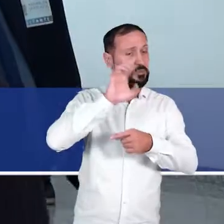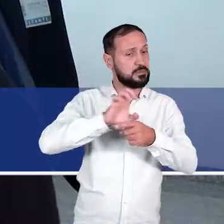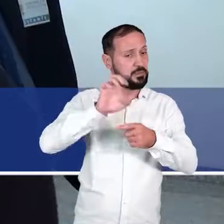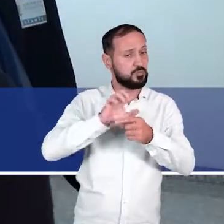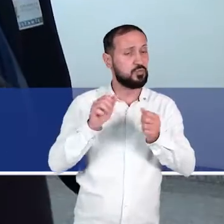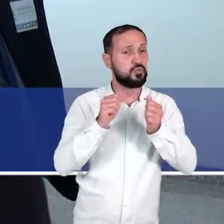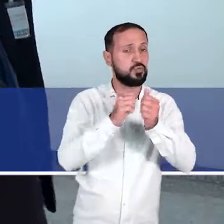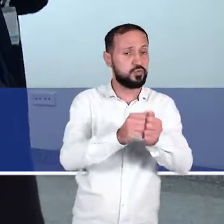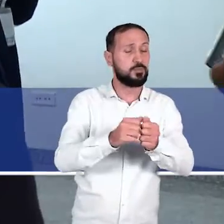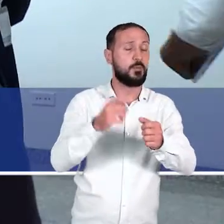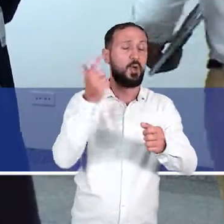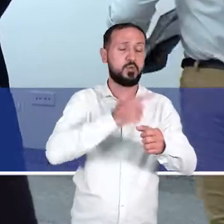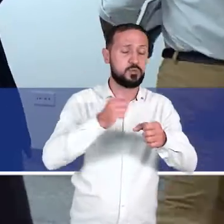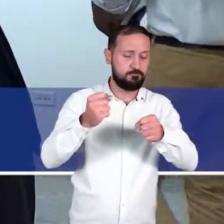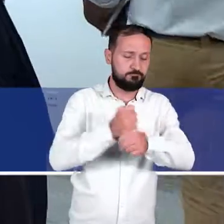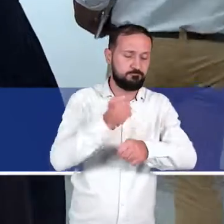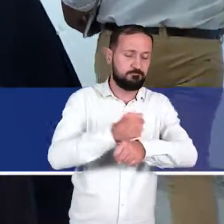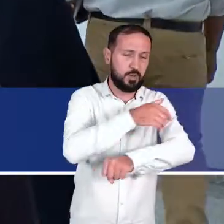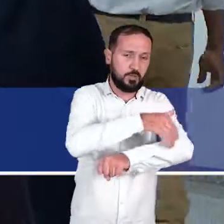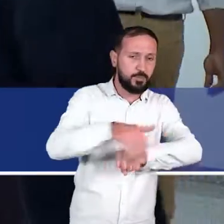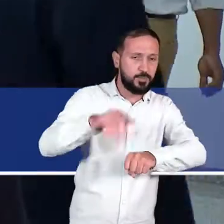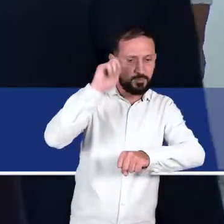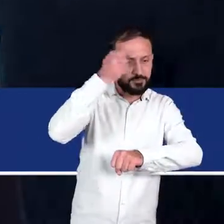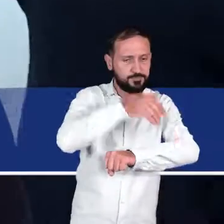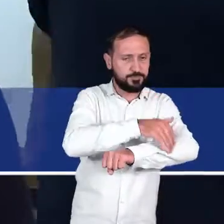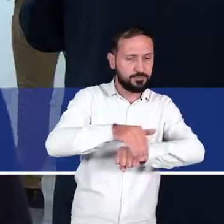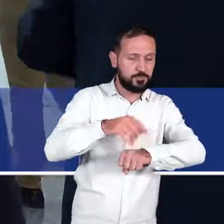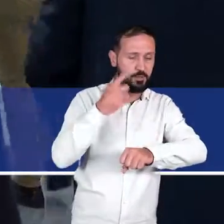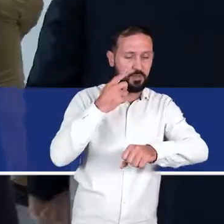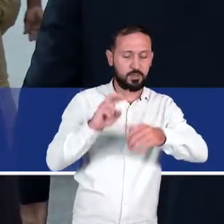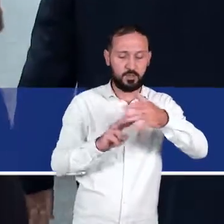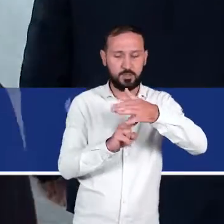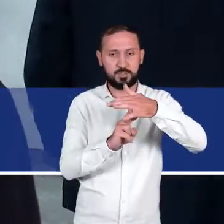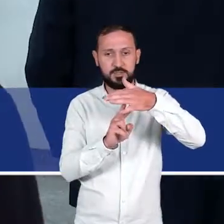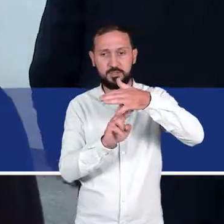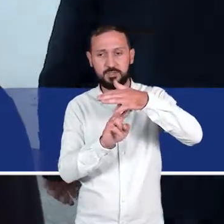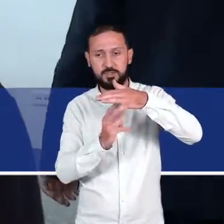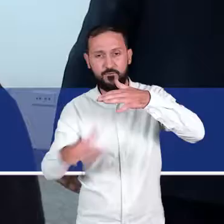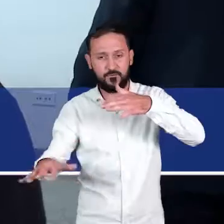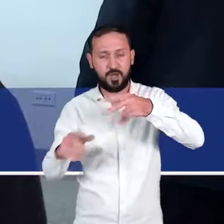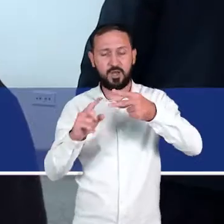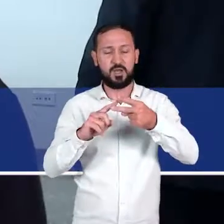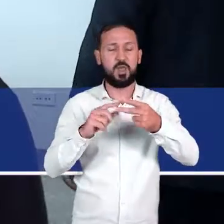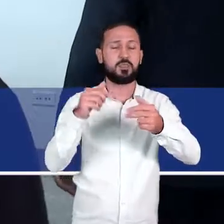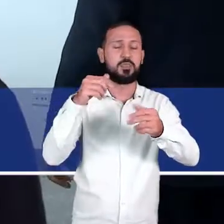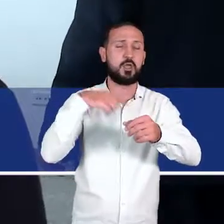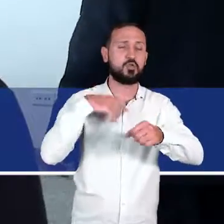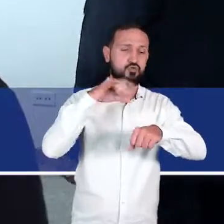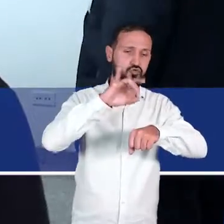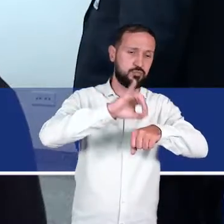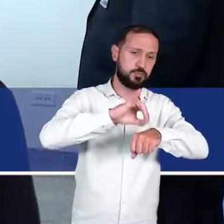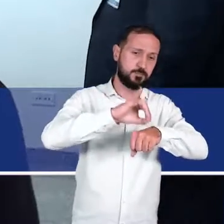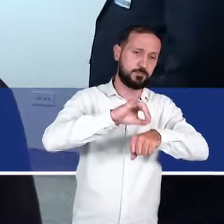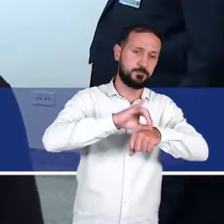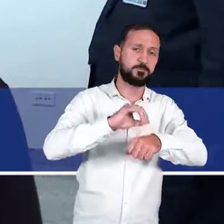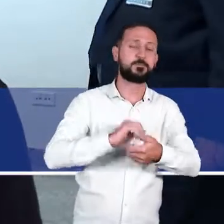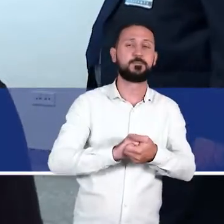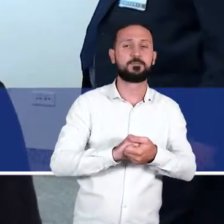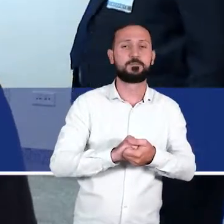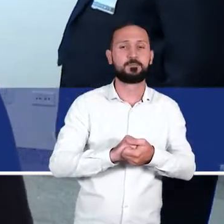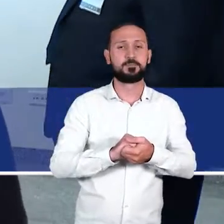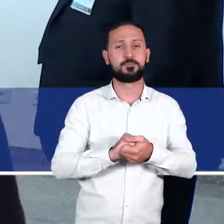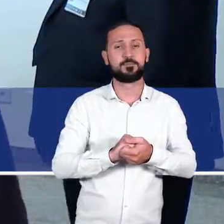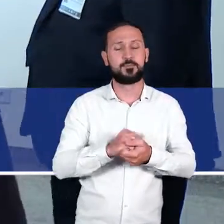viabilizar o asfaltamento da rodovia que liga Selvíria até aqui a MS 444 até a MS